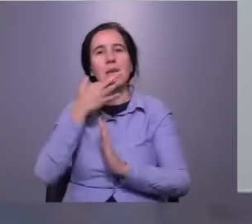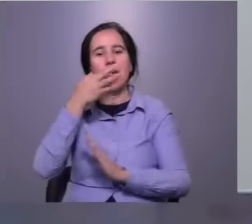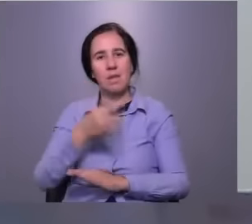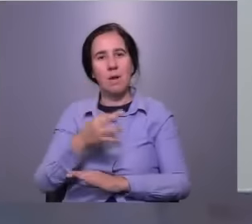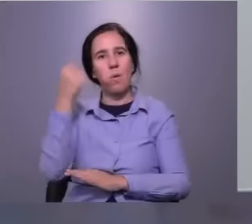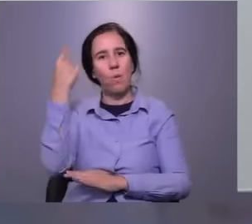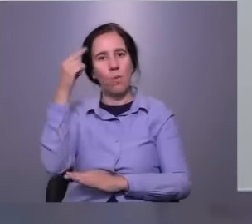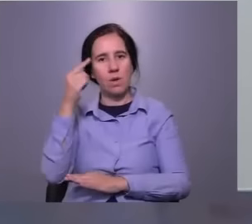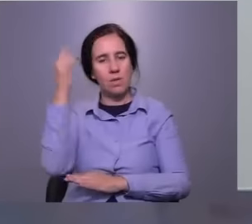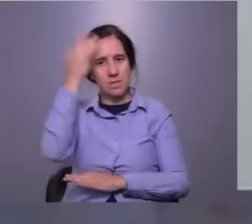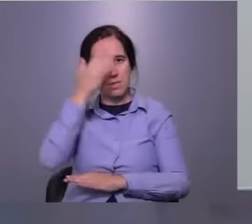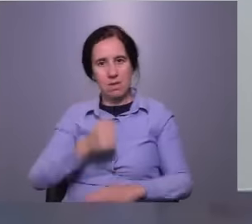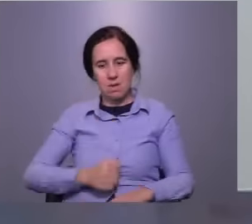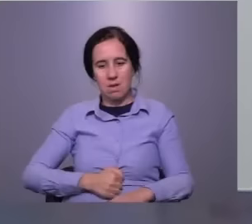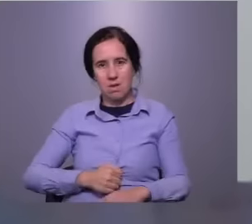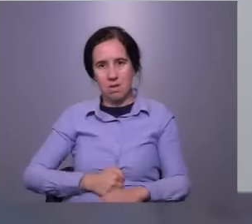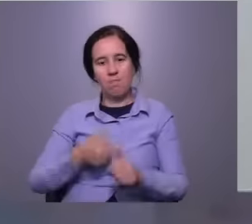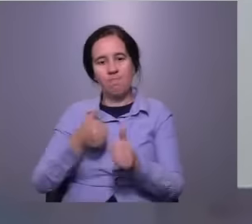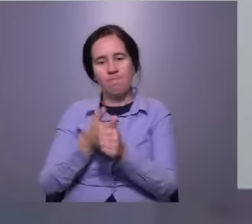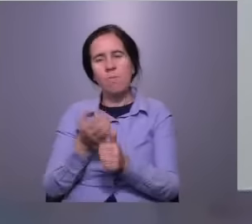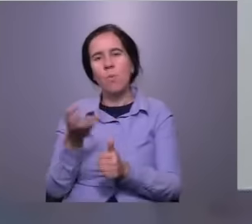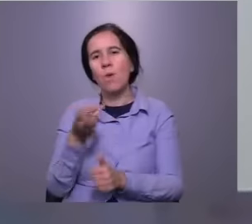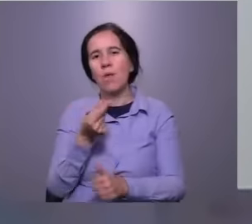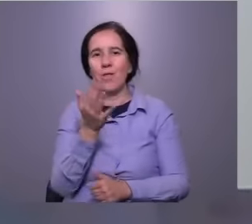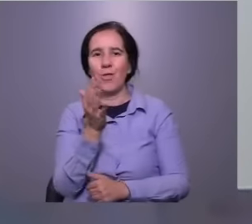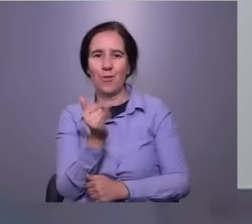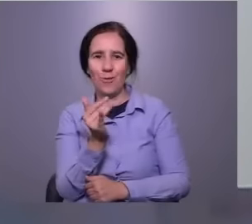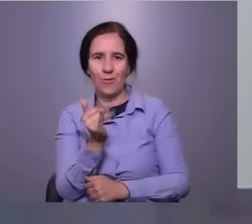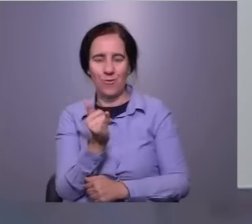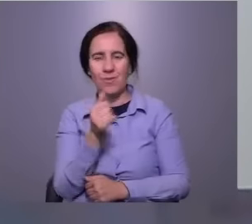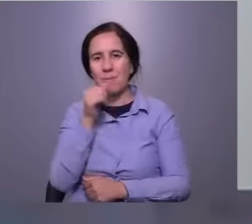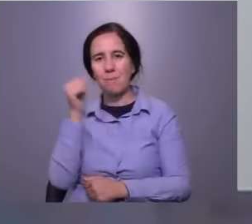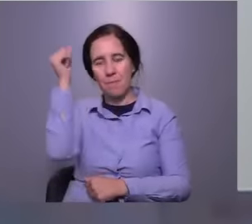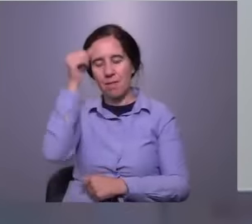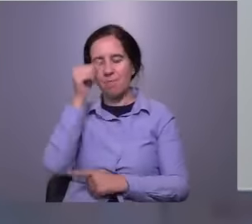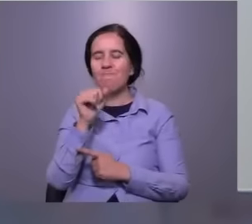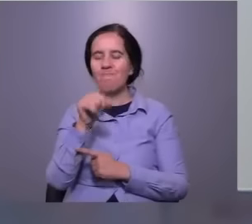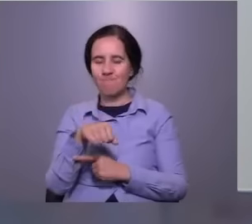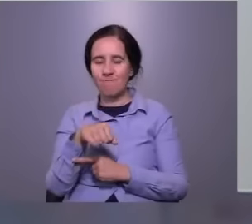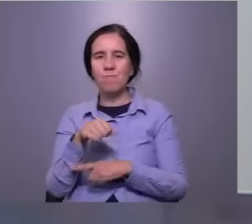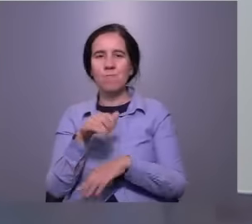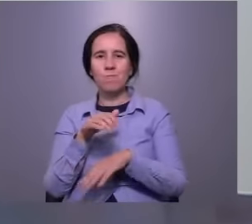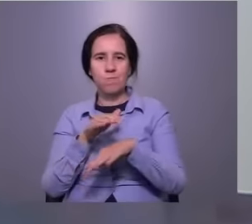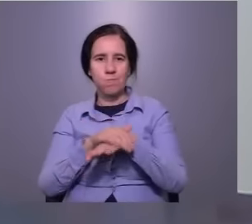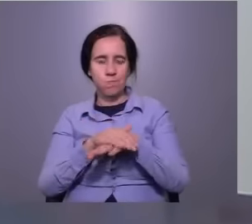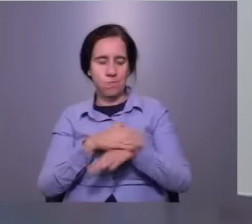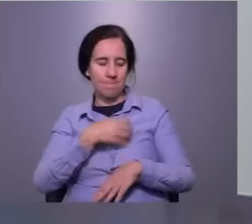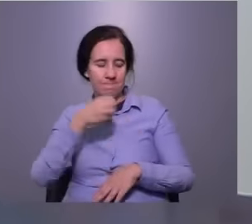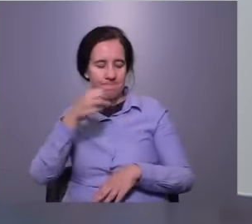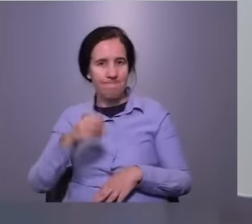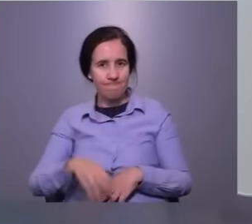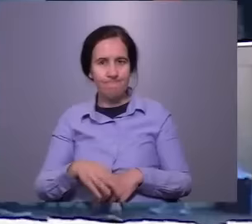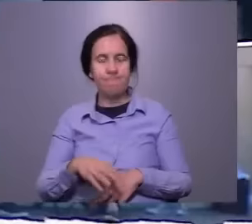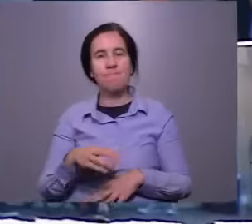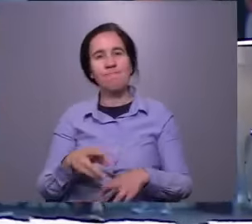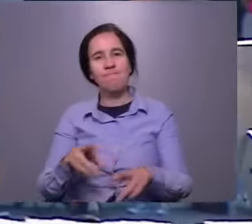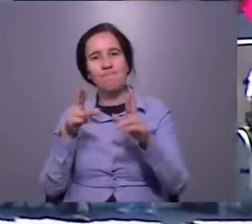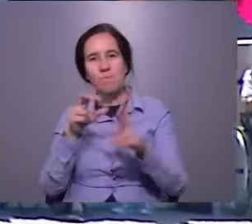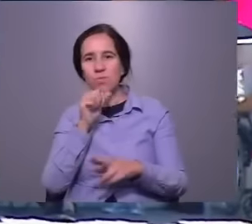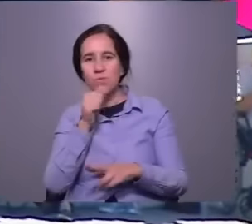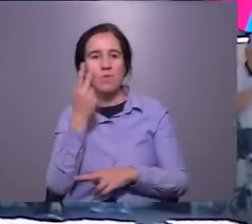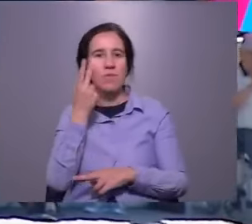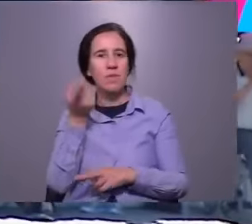Filho, e com o Pai e o Filho é adorado e glorificado. Ele que falou pelos profetas. Creio na